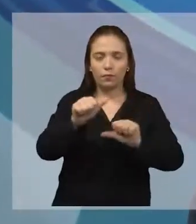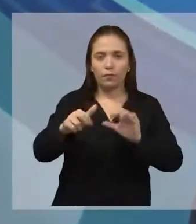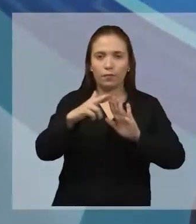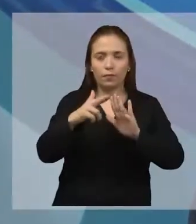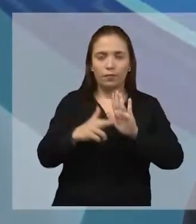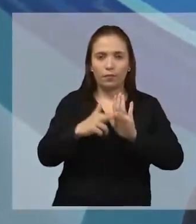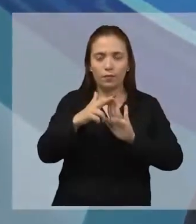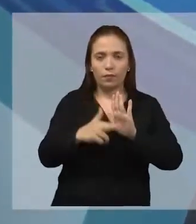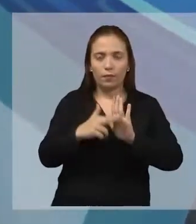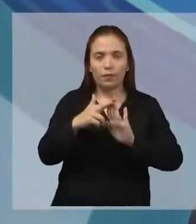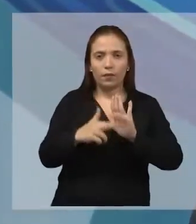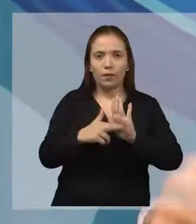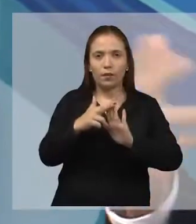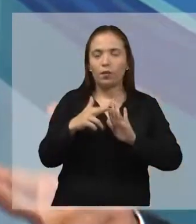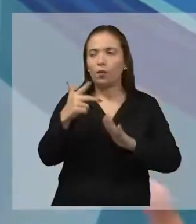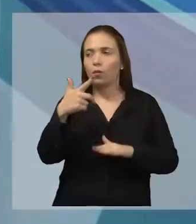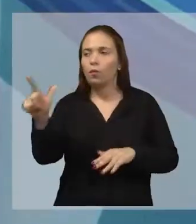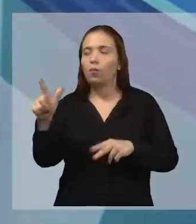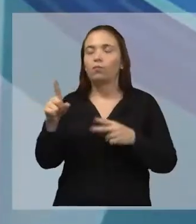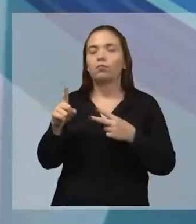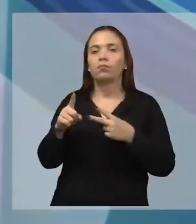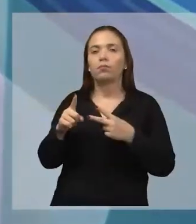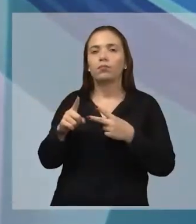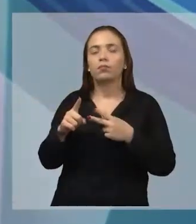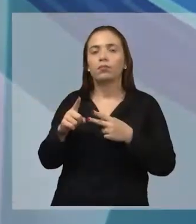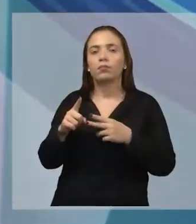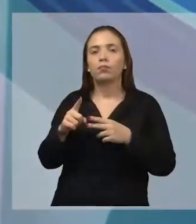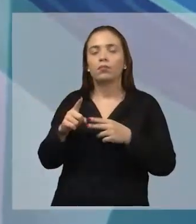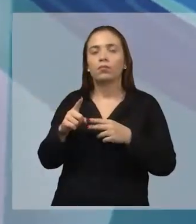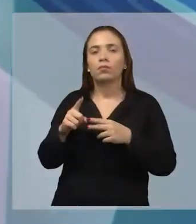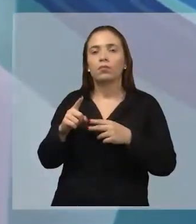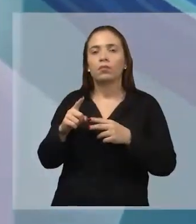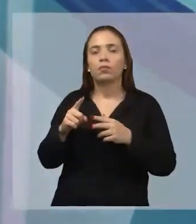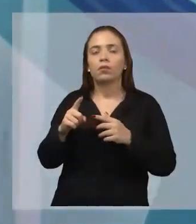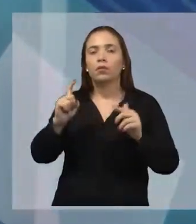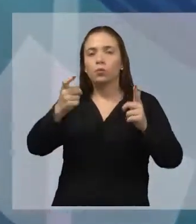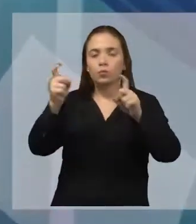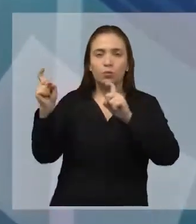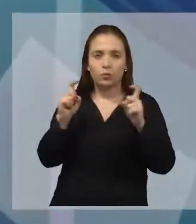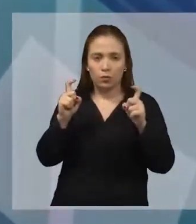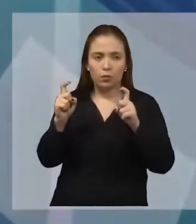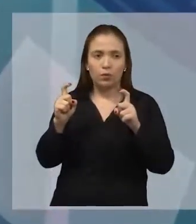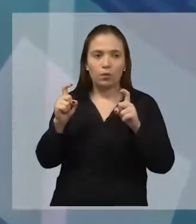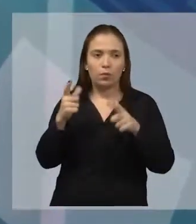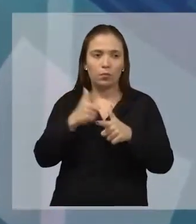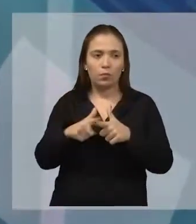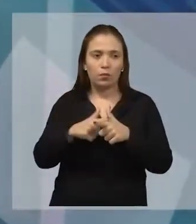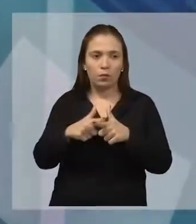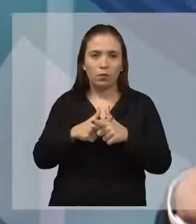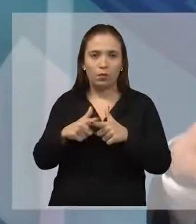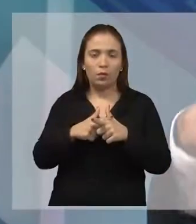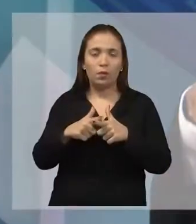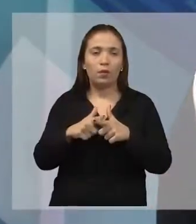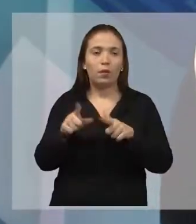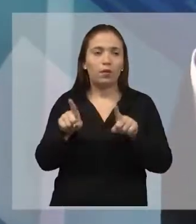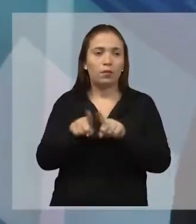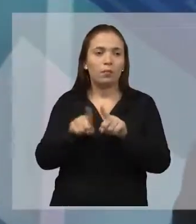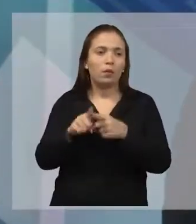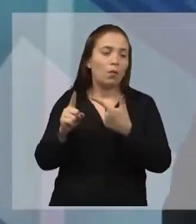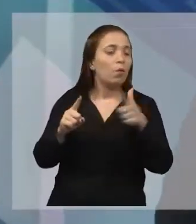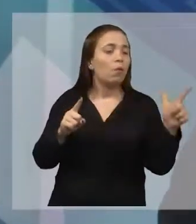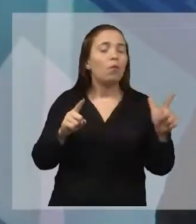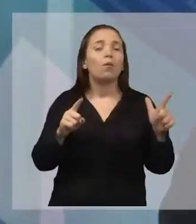não entrou logo? Você deixou esse indivíduo estar desfalecendo. Ele disse, porque se eu entrasse, enquanto ele tinha energia, ele ia lutar comigo,